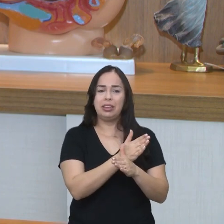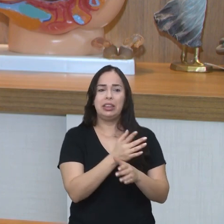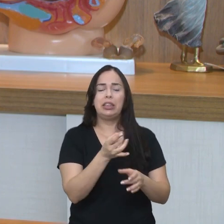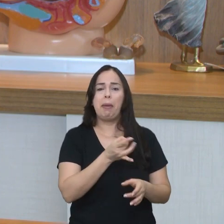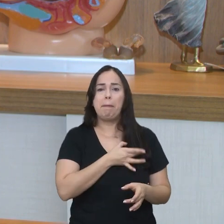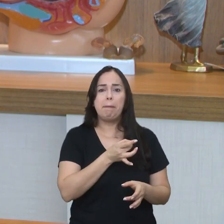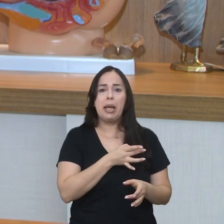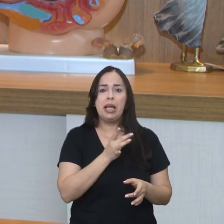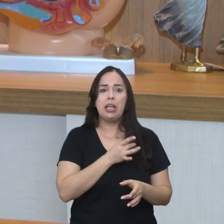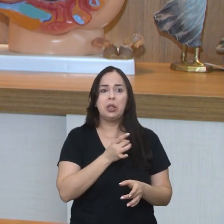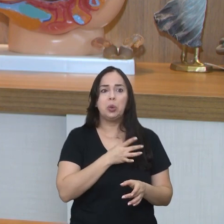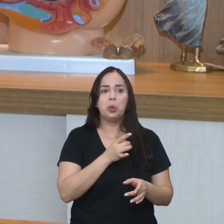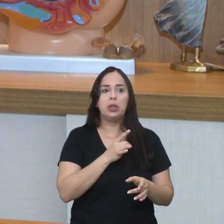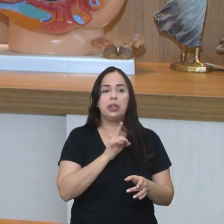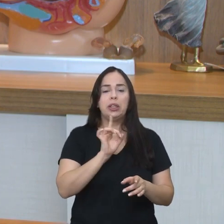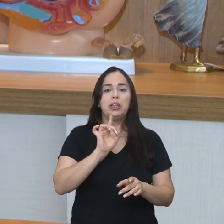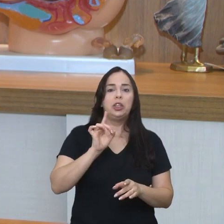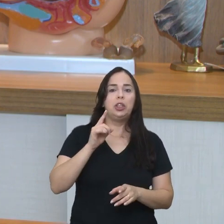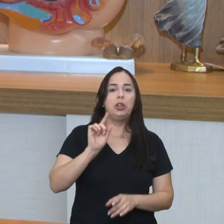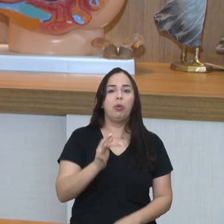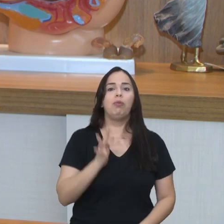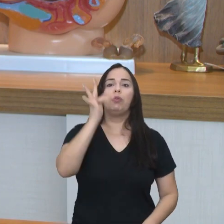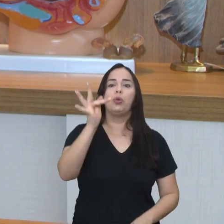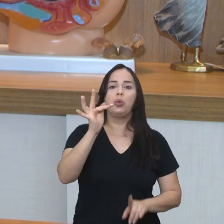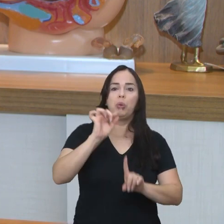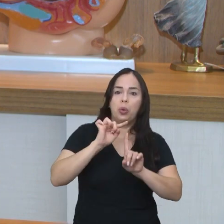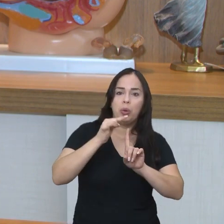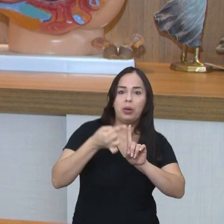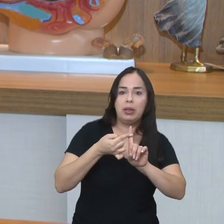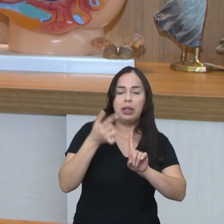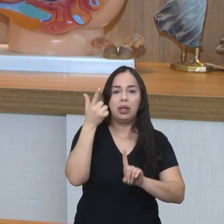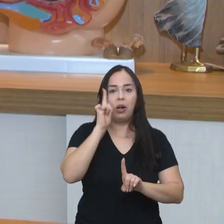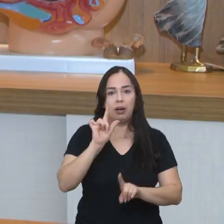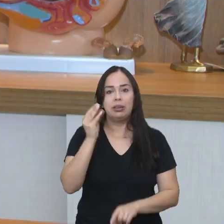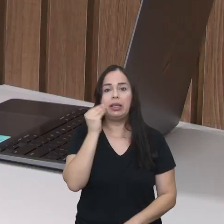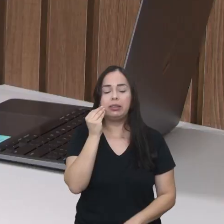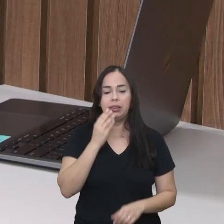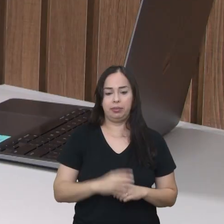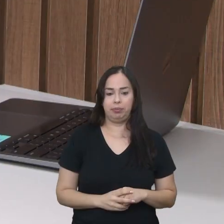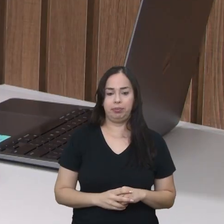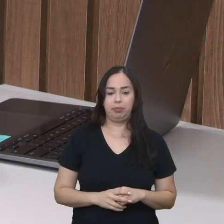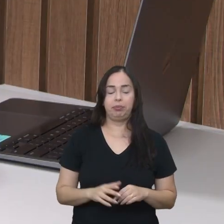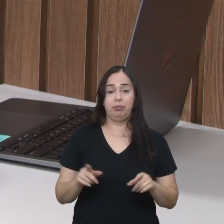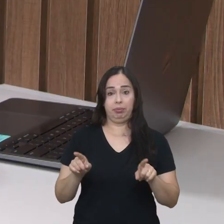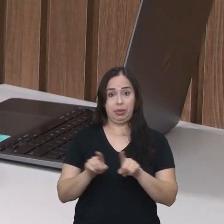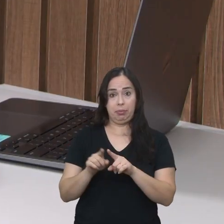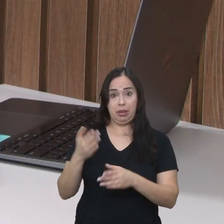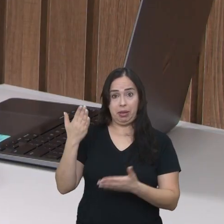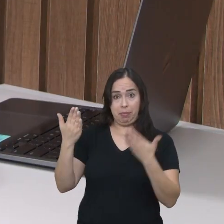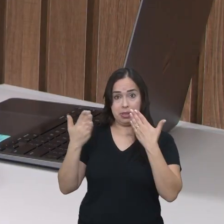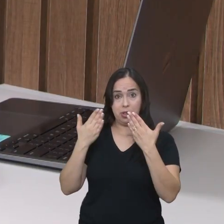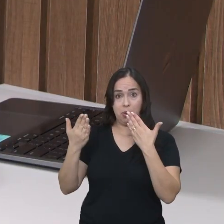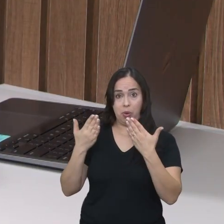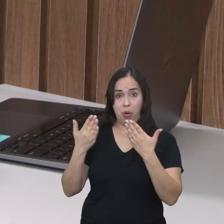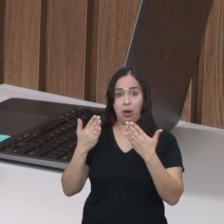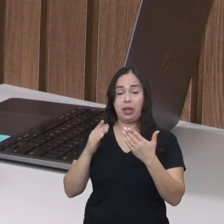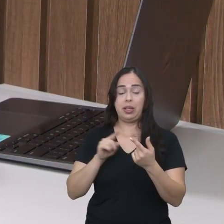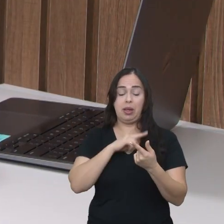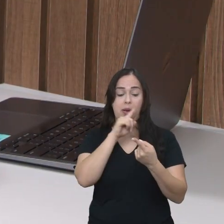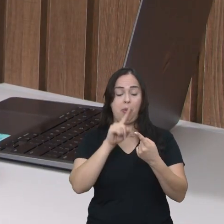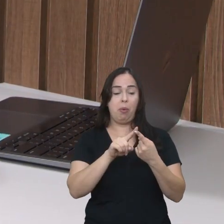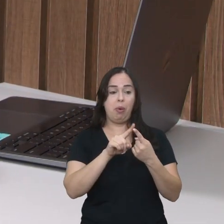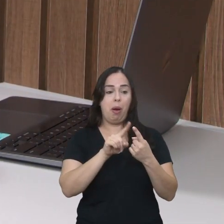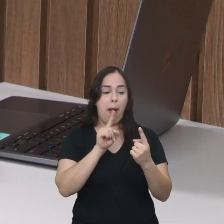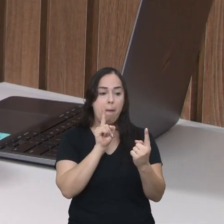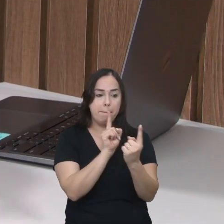ela se perde aí no caminho e tem medo de uma nova programação gestacional já esta psicóloga acredita que o apoio